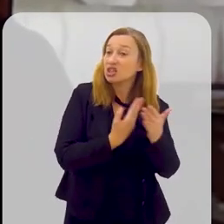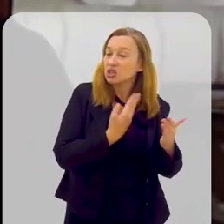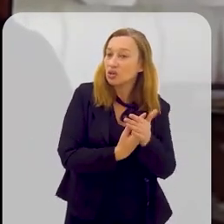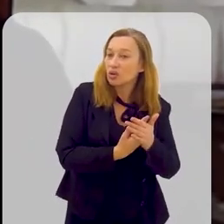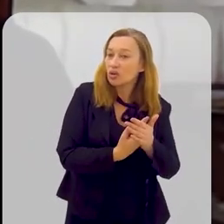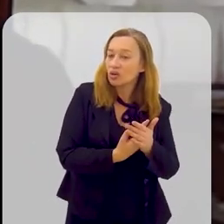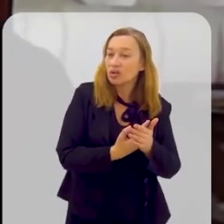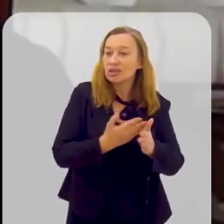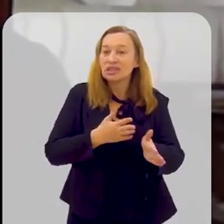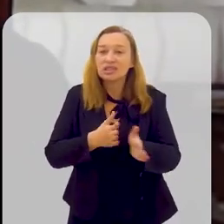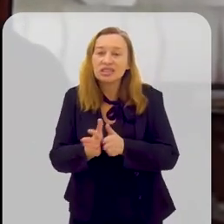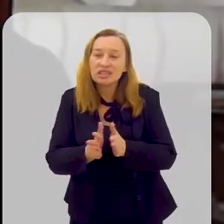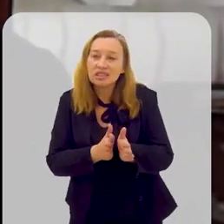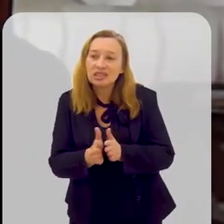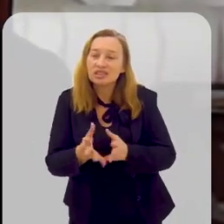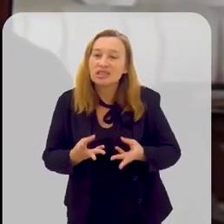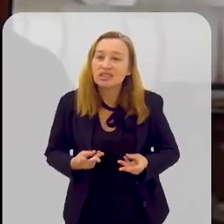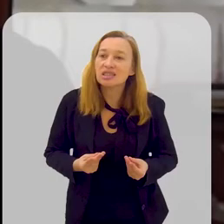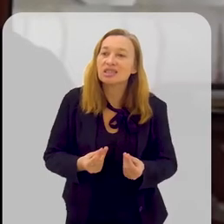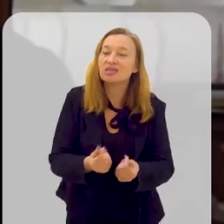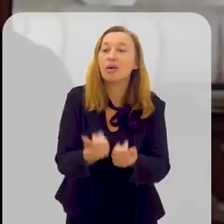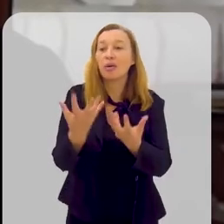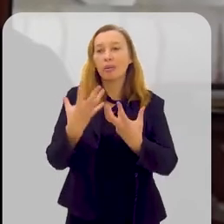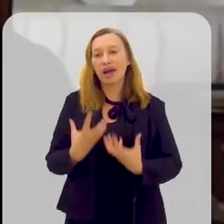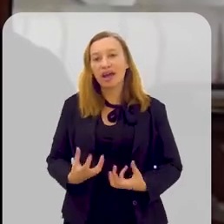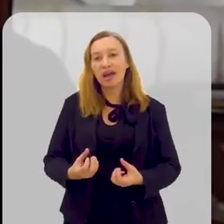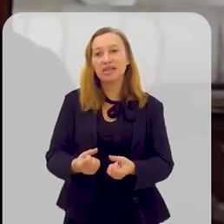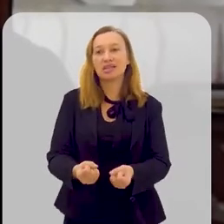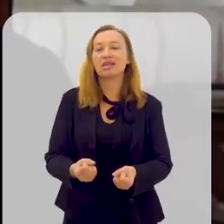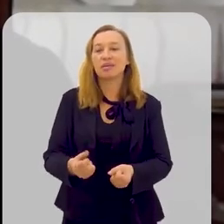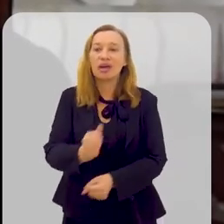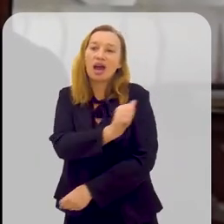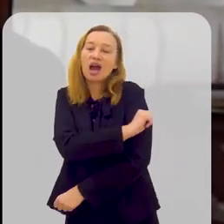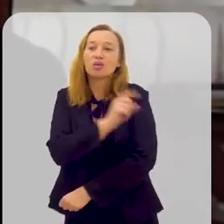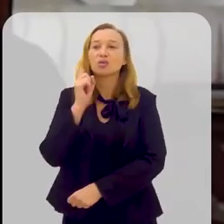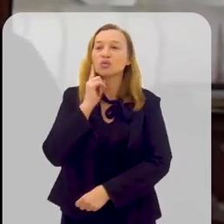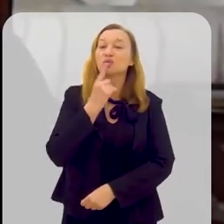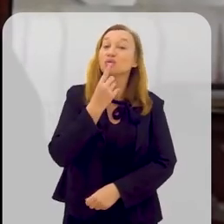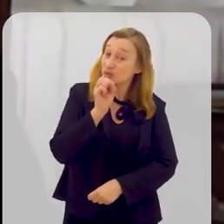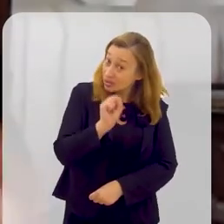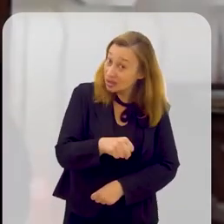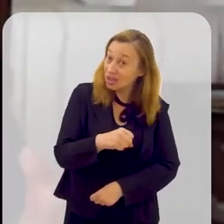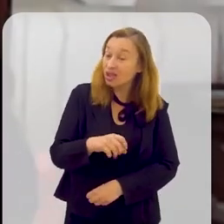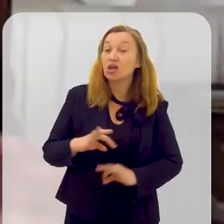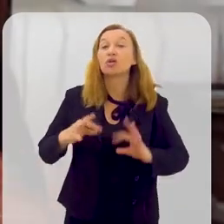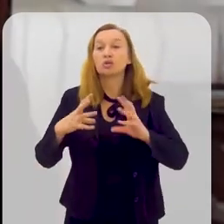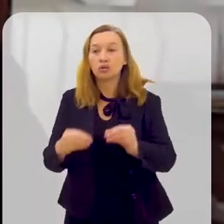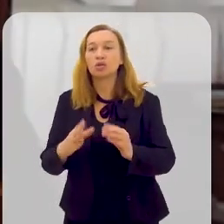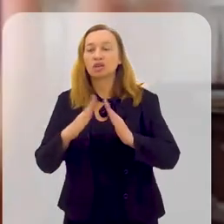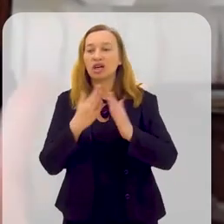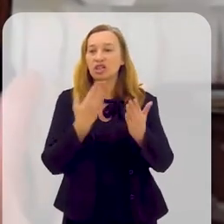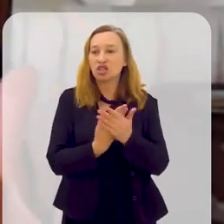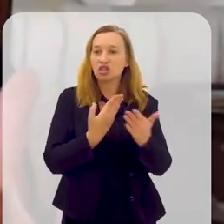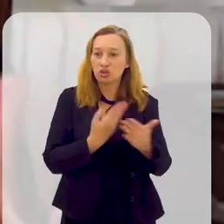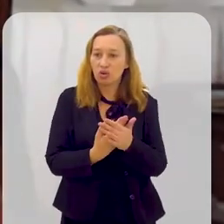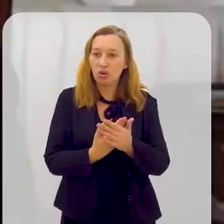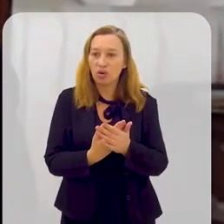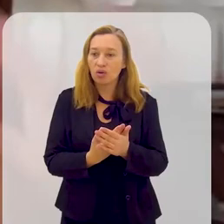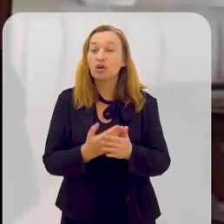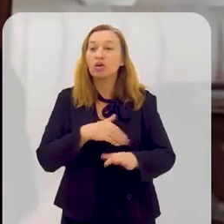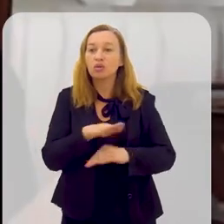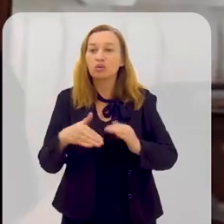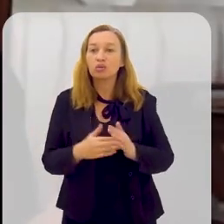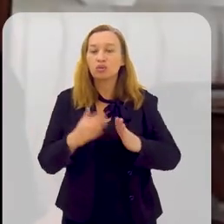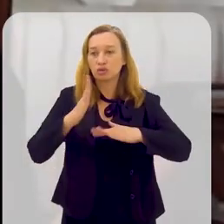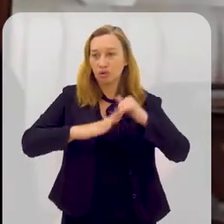escolas sensibilizadas para receber alunos surdos e aí sim toda a escola